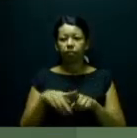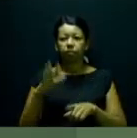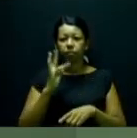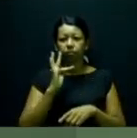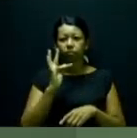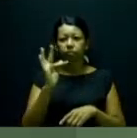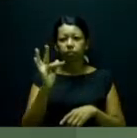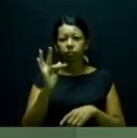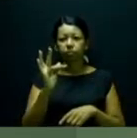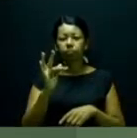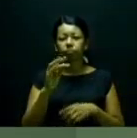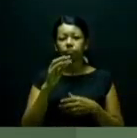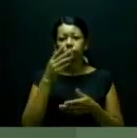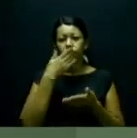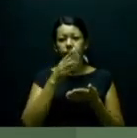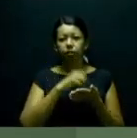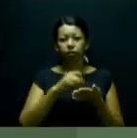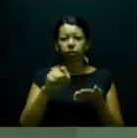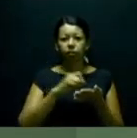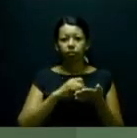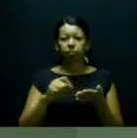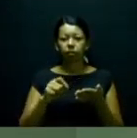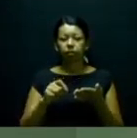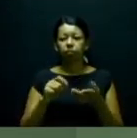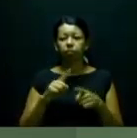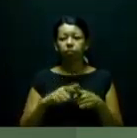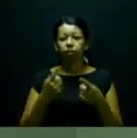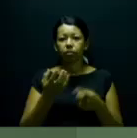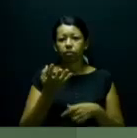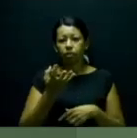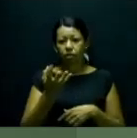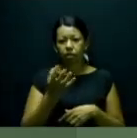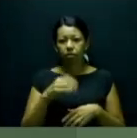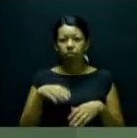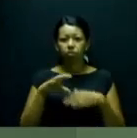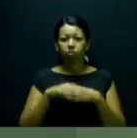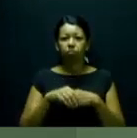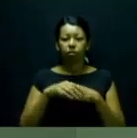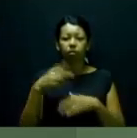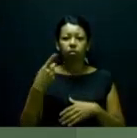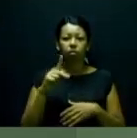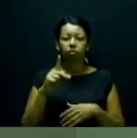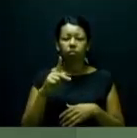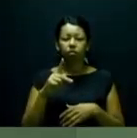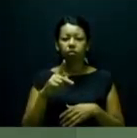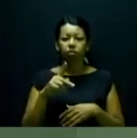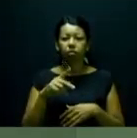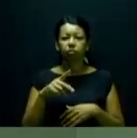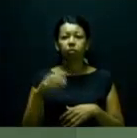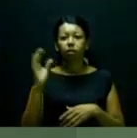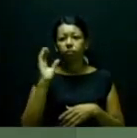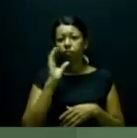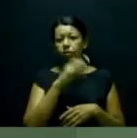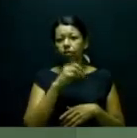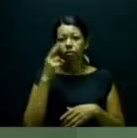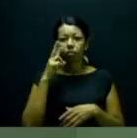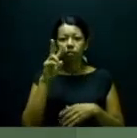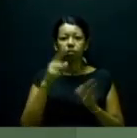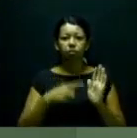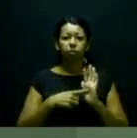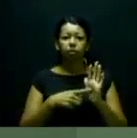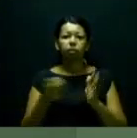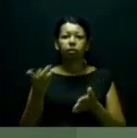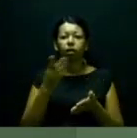se assim não fosse feito, mas eu já quero cumprimentar a Vossa Excelência pela rapidez e a visão de apresentar